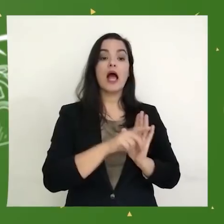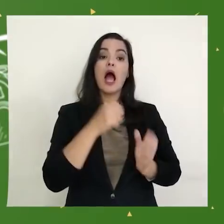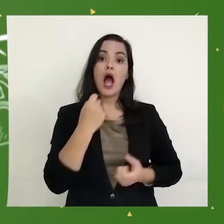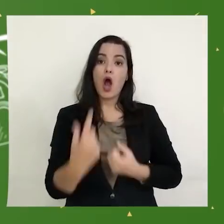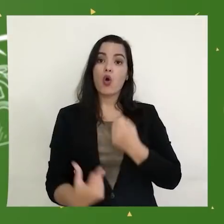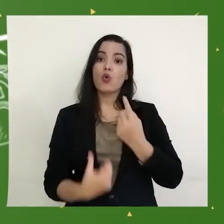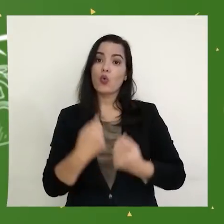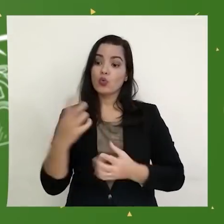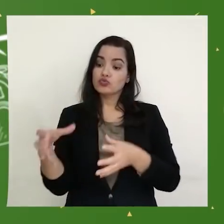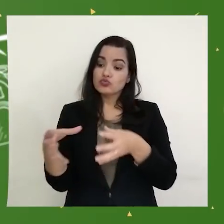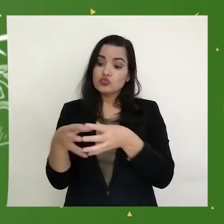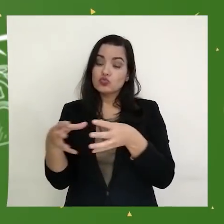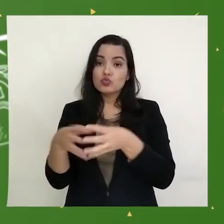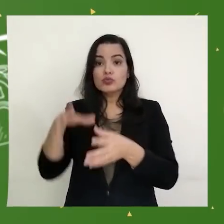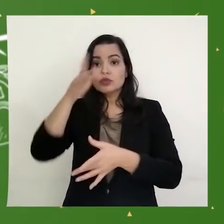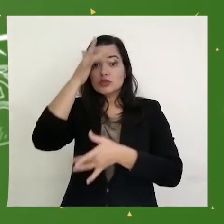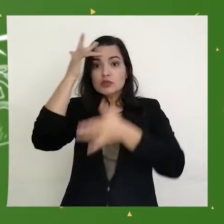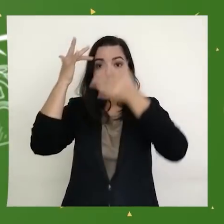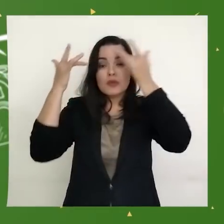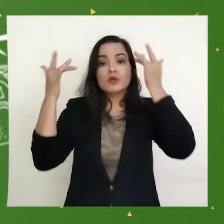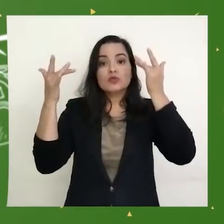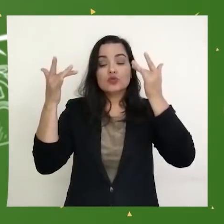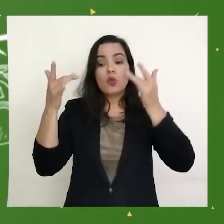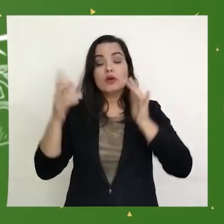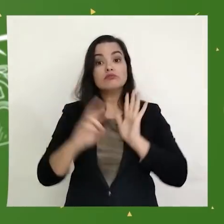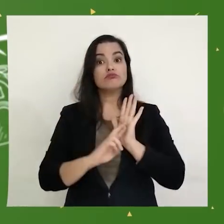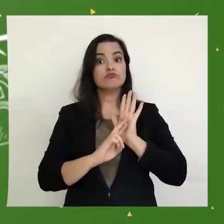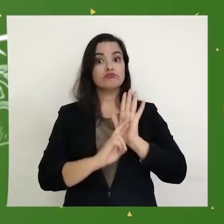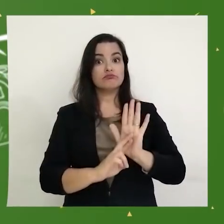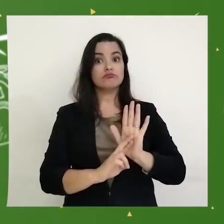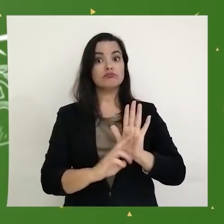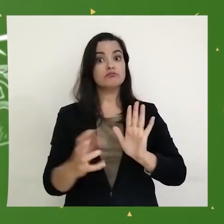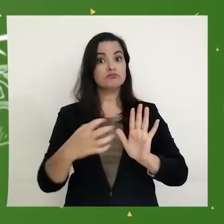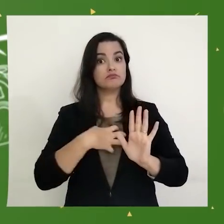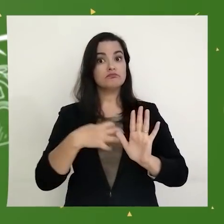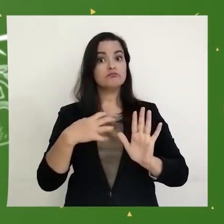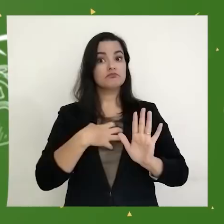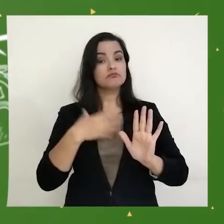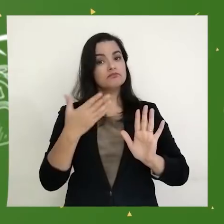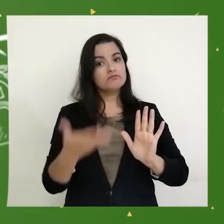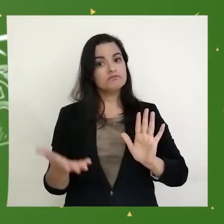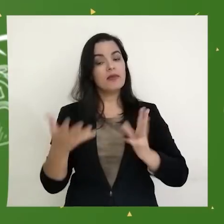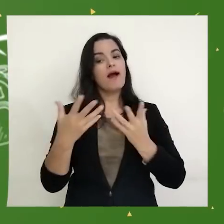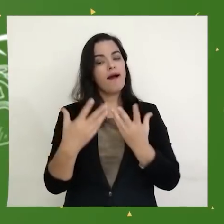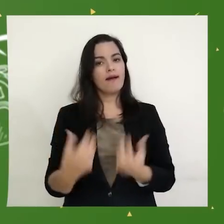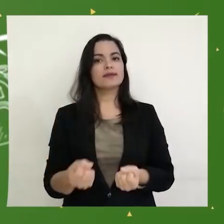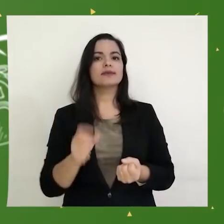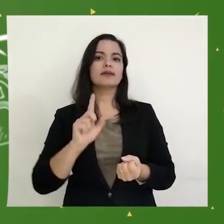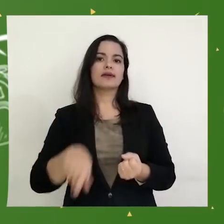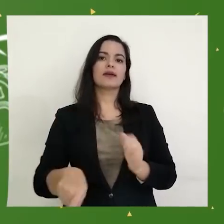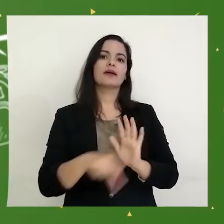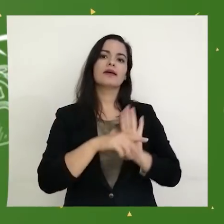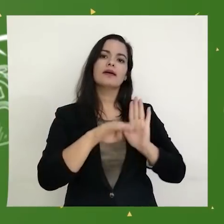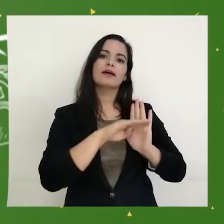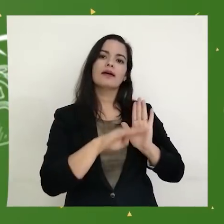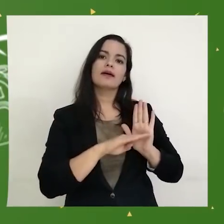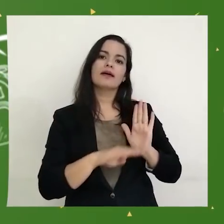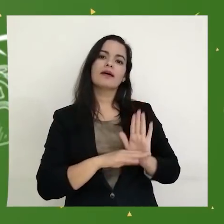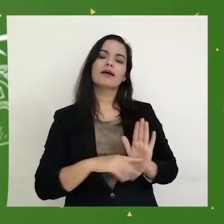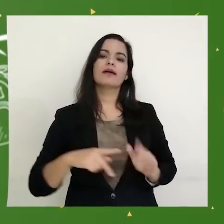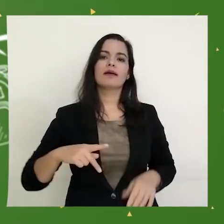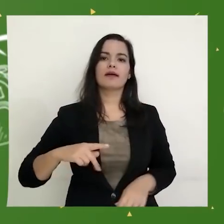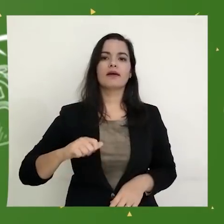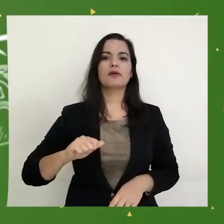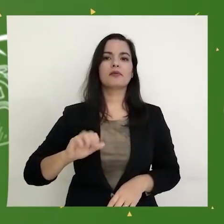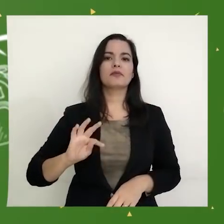pela representatividade que essas coisas possuem, elas são classificadas como um